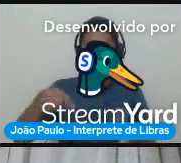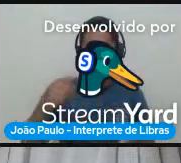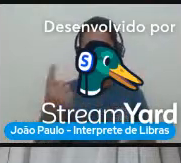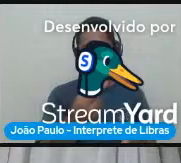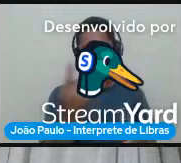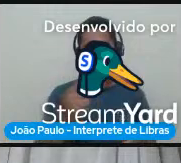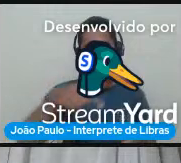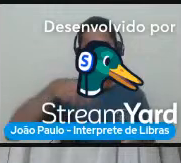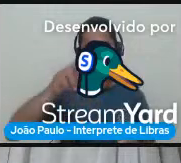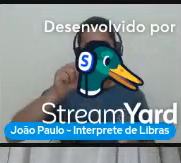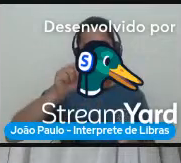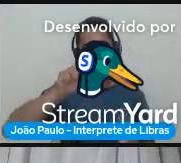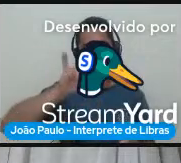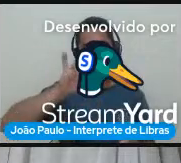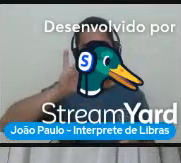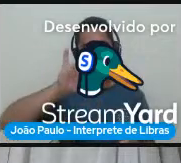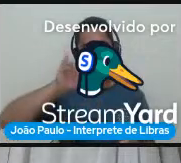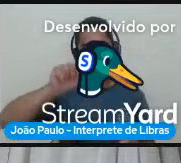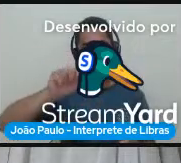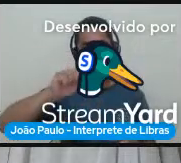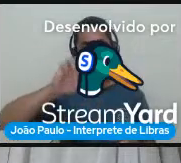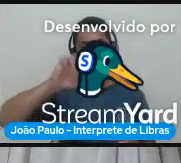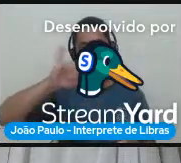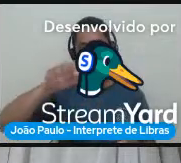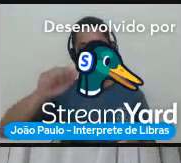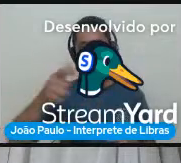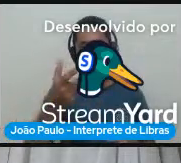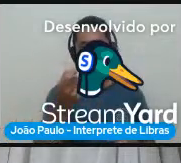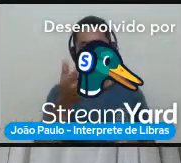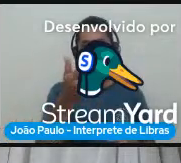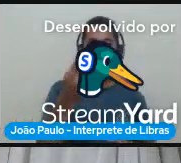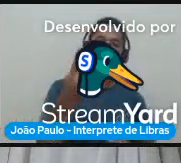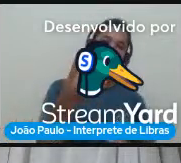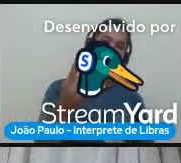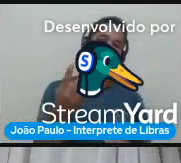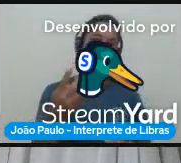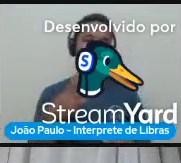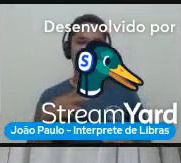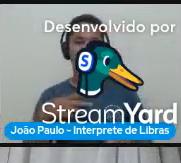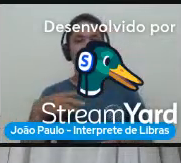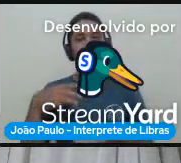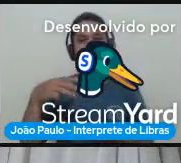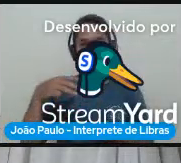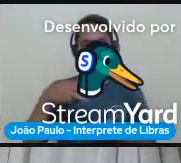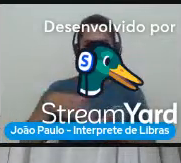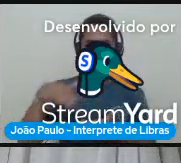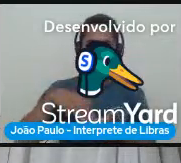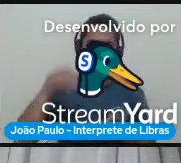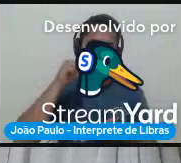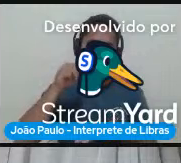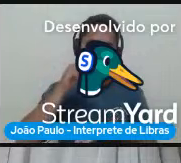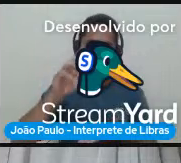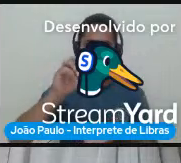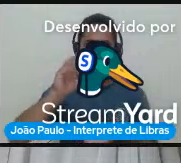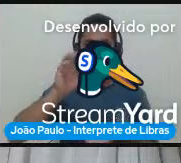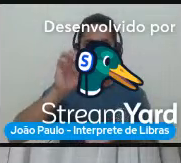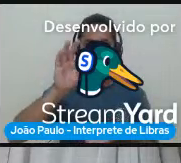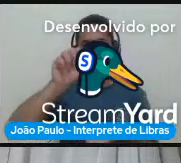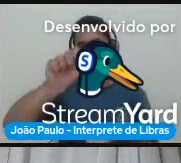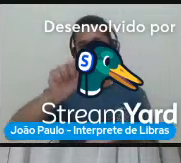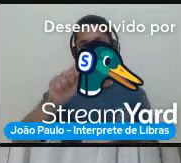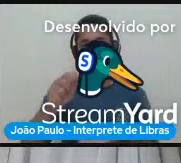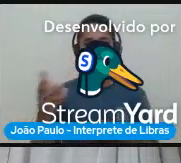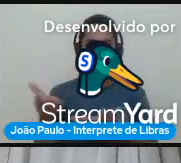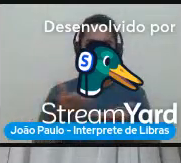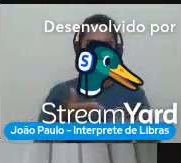2024. E aqui conosco presente é a nossa secretária Roberta Martins, a qual eu passo a palavra para